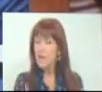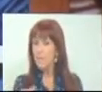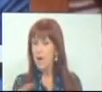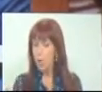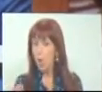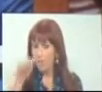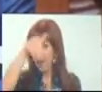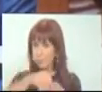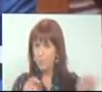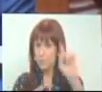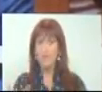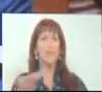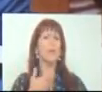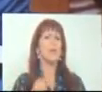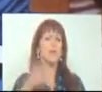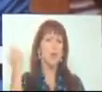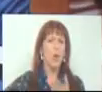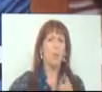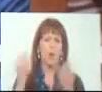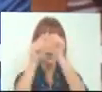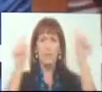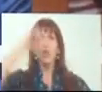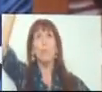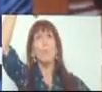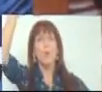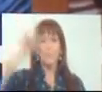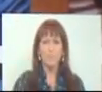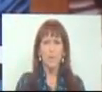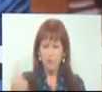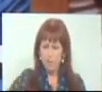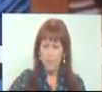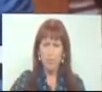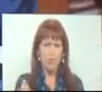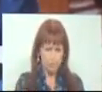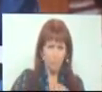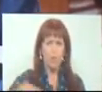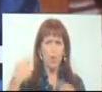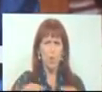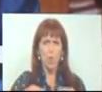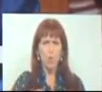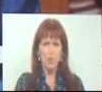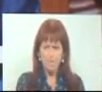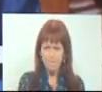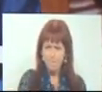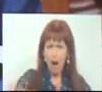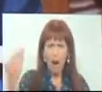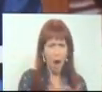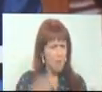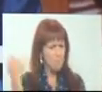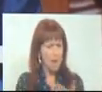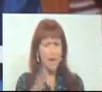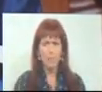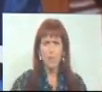estamos, obviamente, a contar a dívida tarifária do sistema elétrico com rendas e sobrecustos que aumentaram as nossas faturas